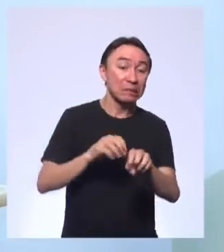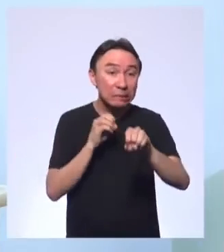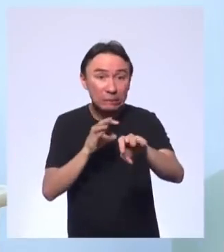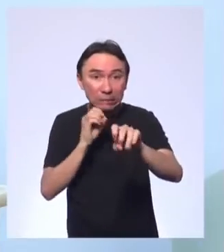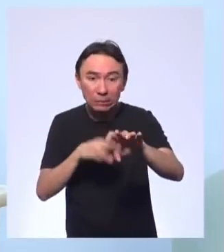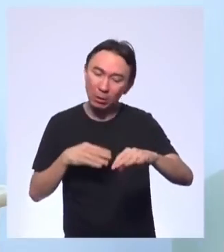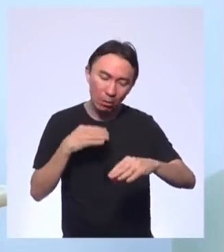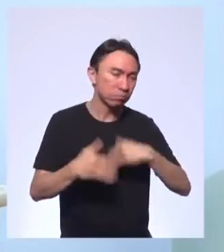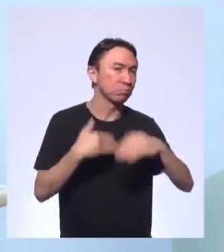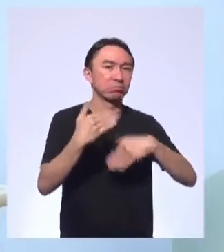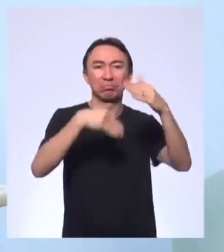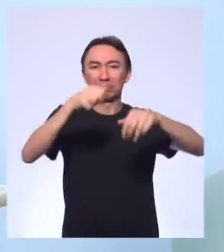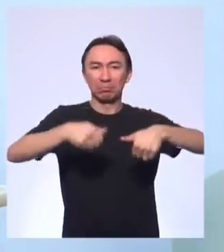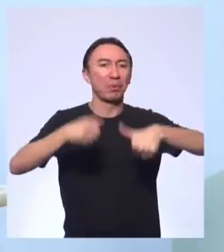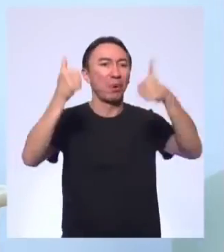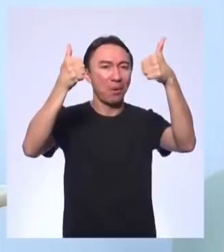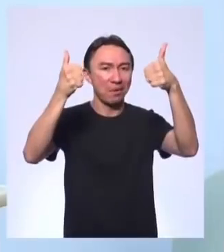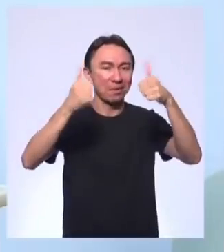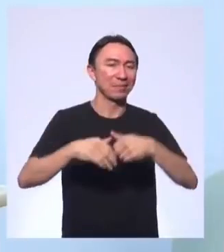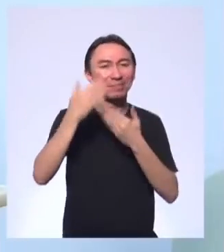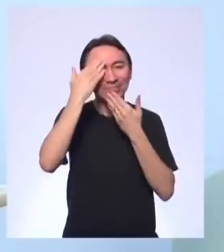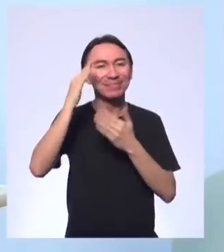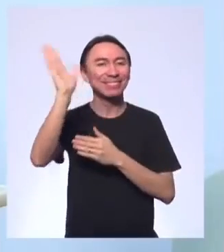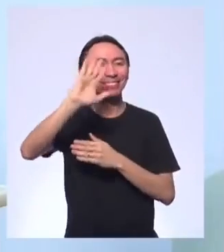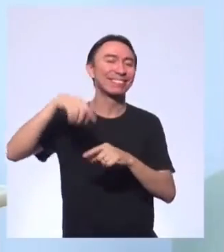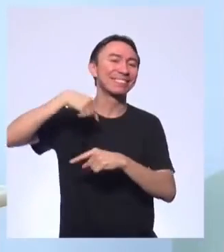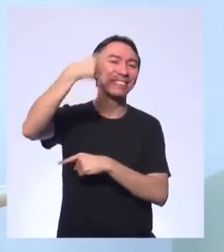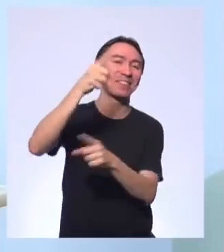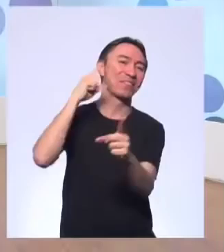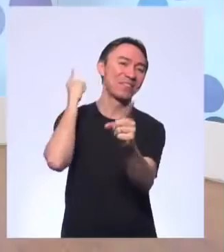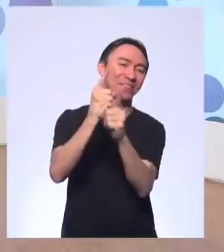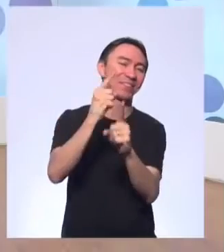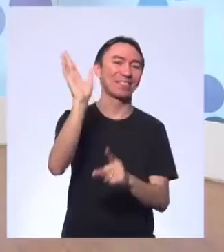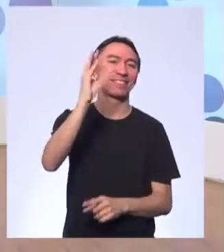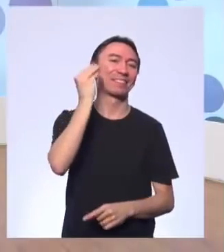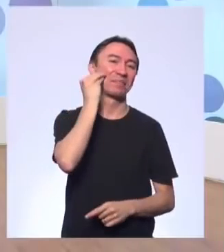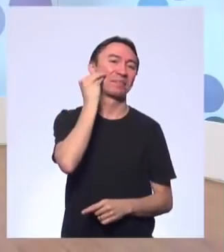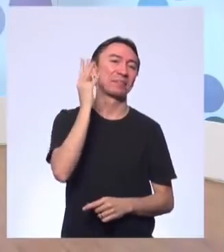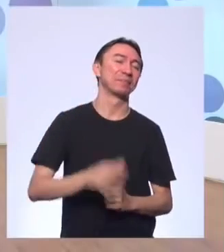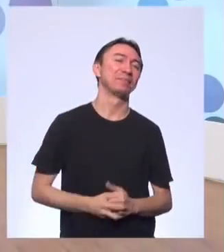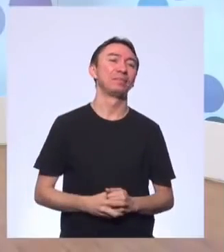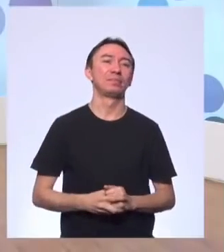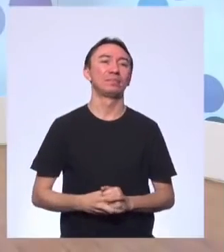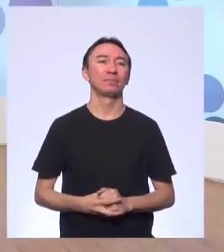no Centro de Mídias. Então, até a próxima. Beijos.